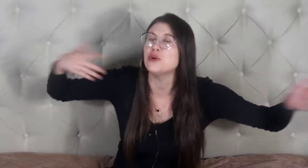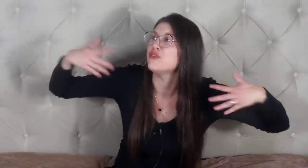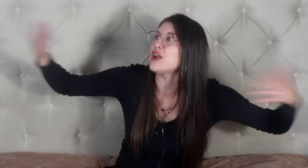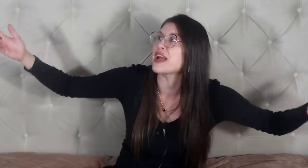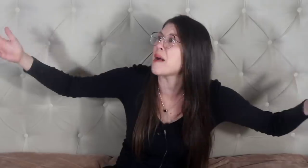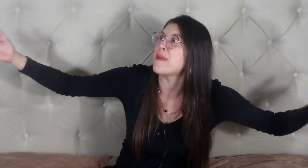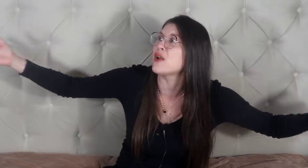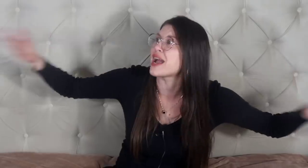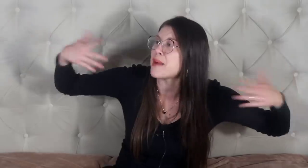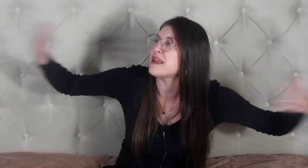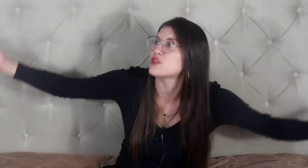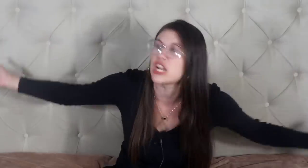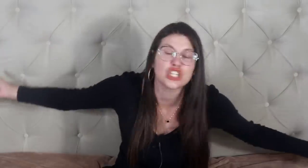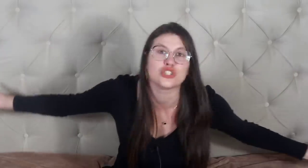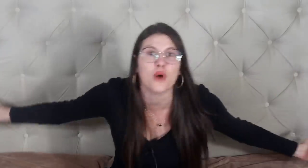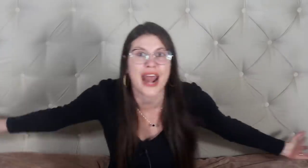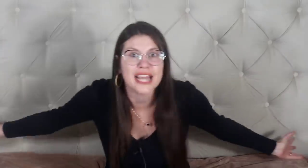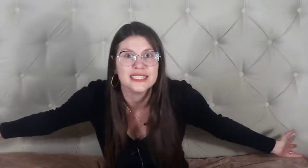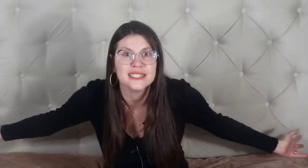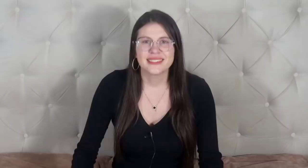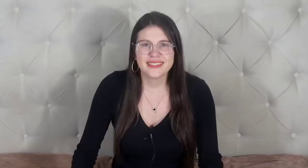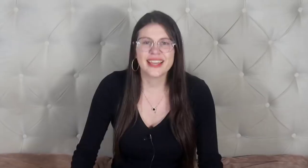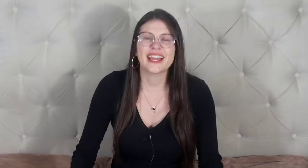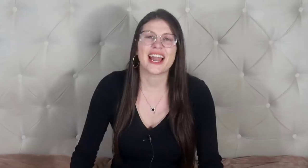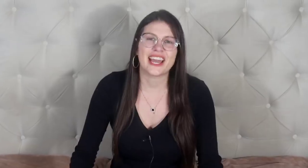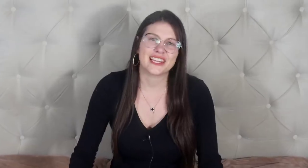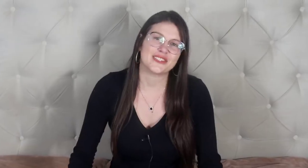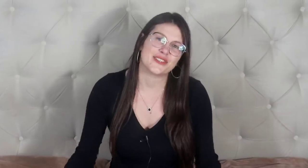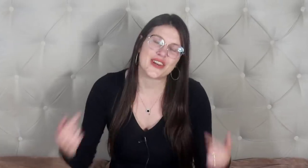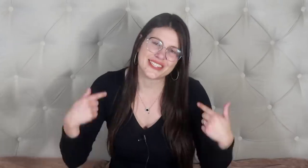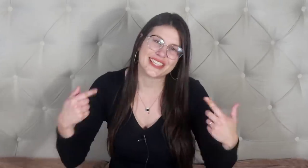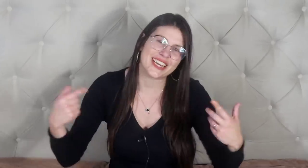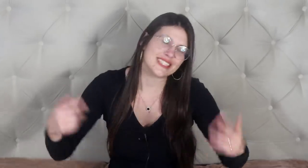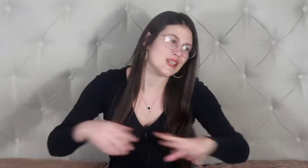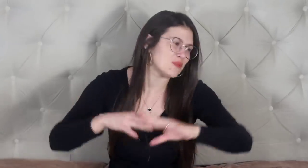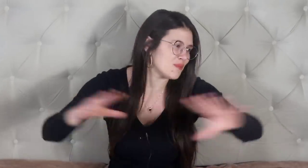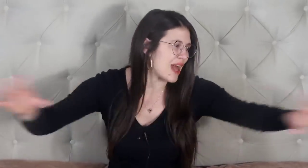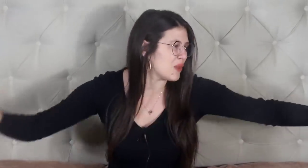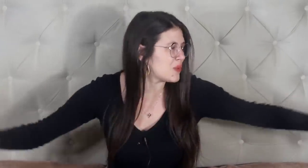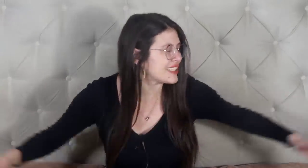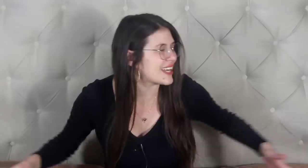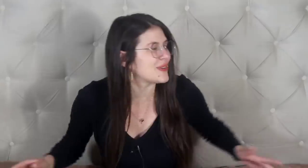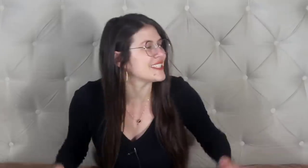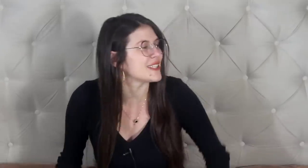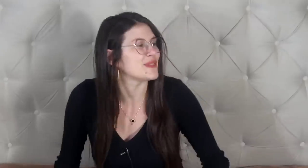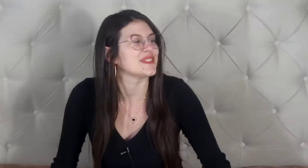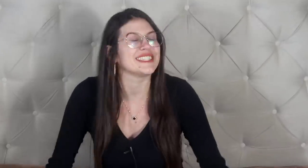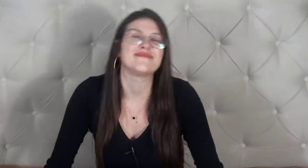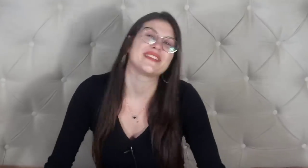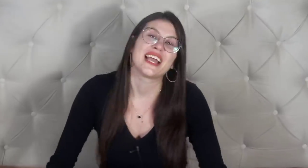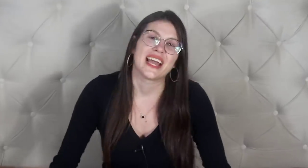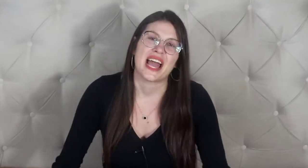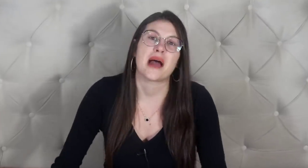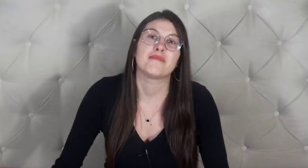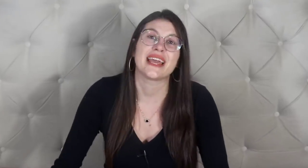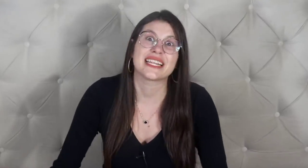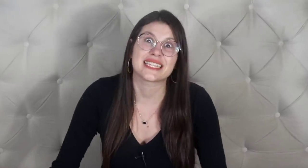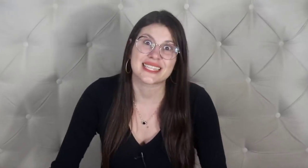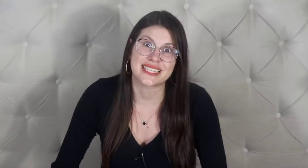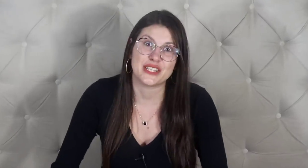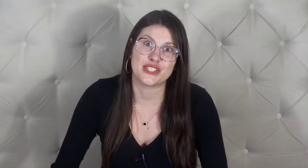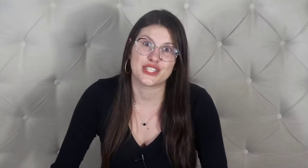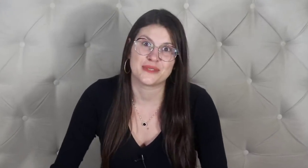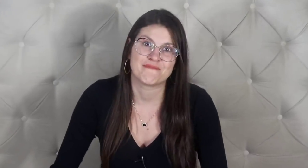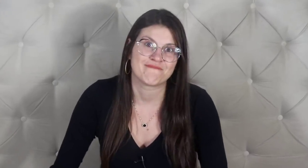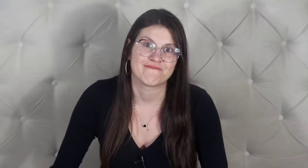Tá todo mundo vendo cabelo na cabeça do Alexandre de Moraes. Sim, galera, nós aqui que somos malucos da coisa toda.